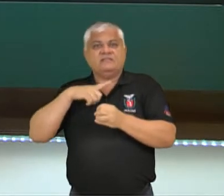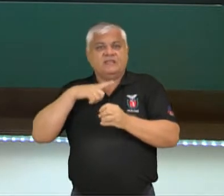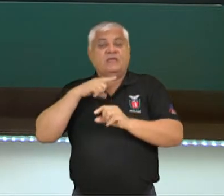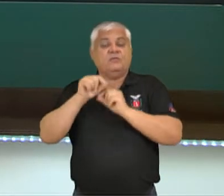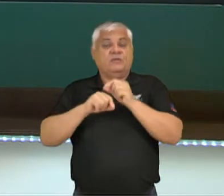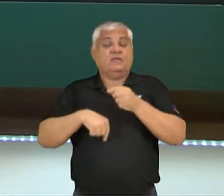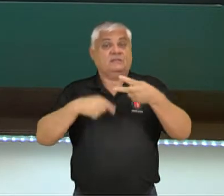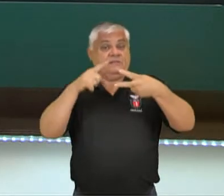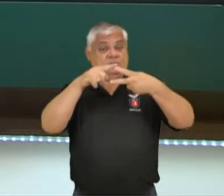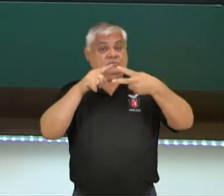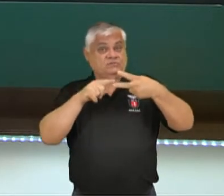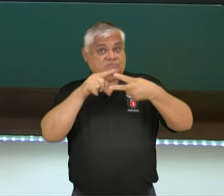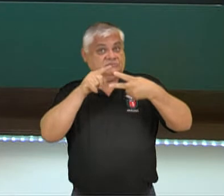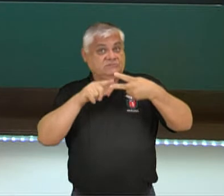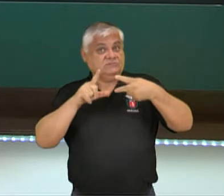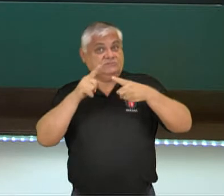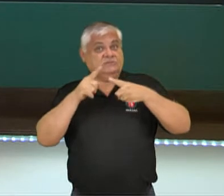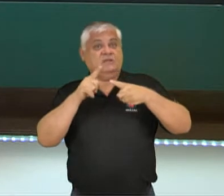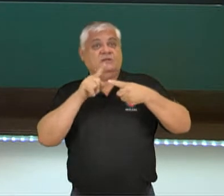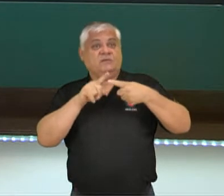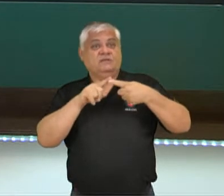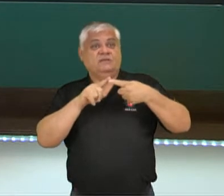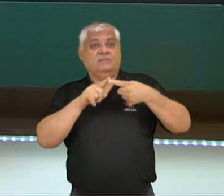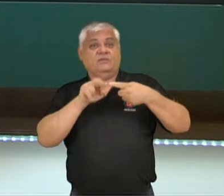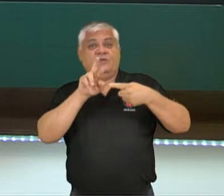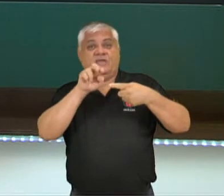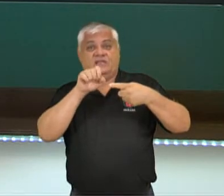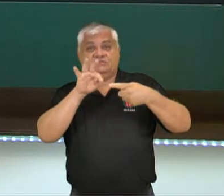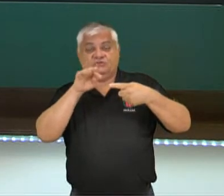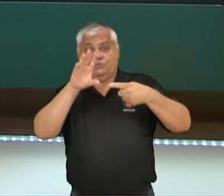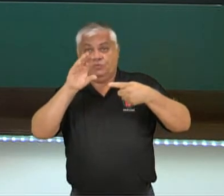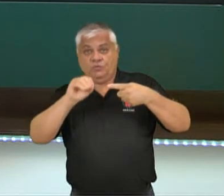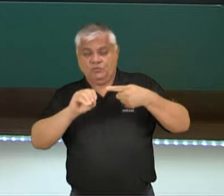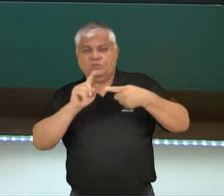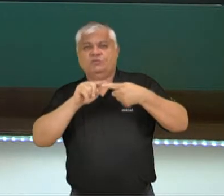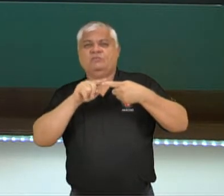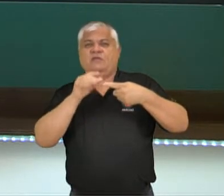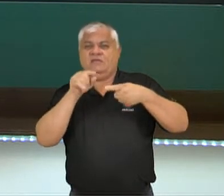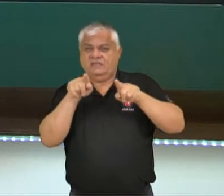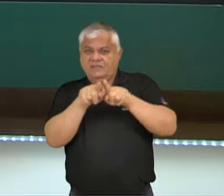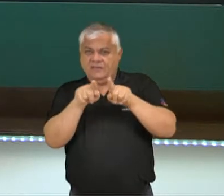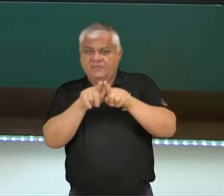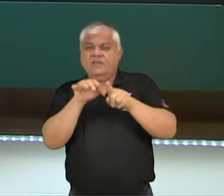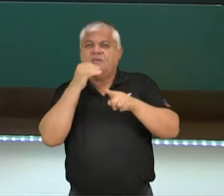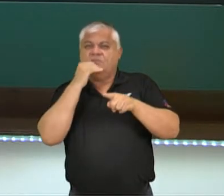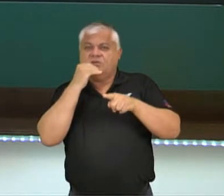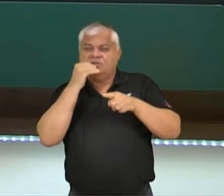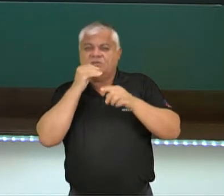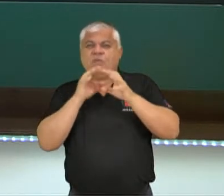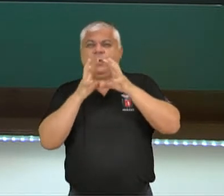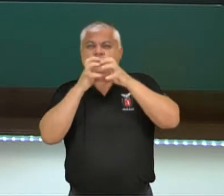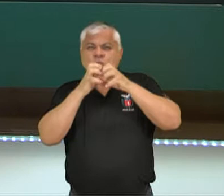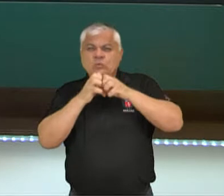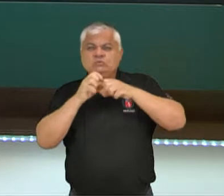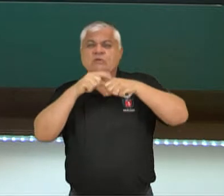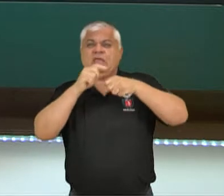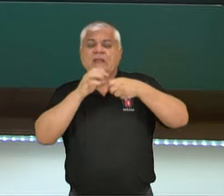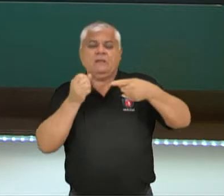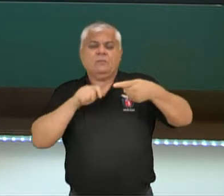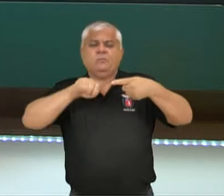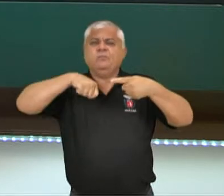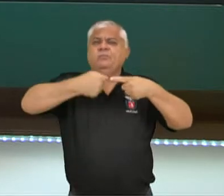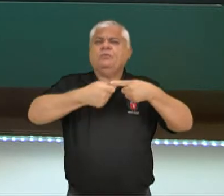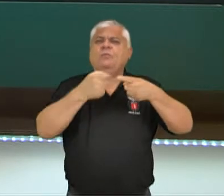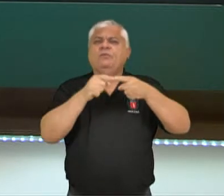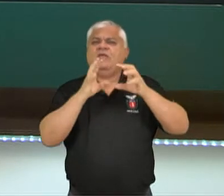Existem dois tipos deles, tá? O retículo endoplasmático rugoso, que é também chamado de granuloso, ele recebe esse nome